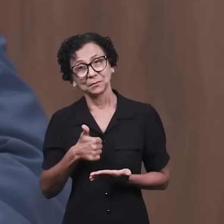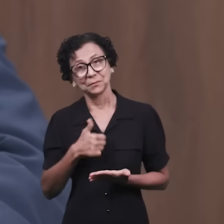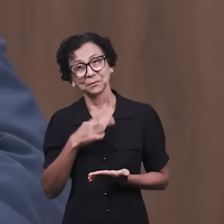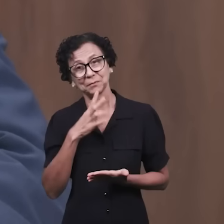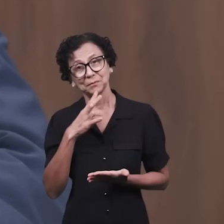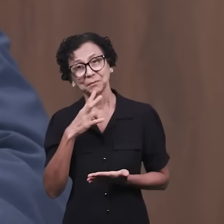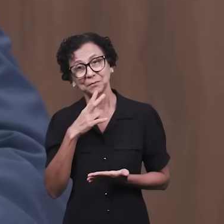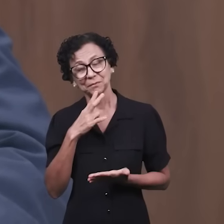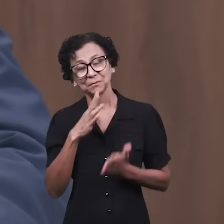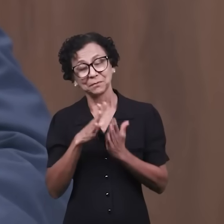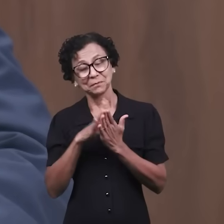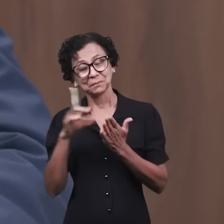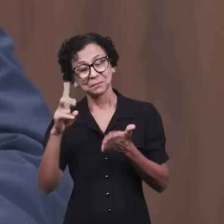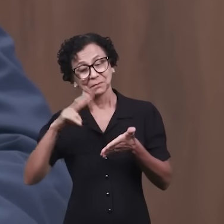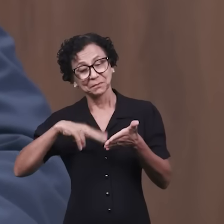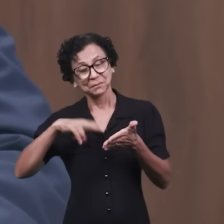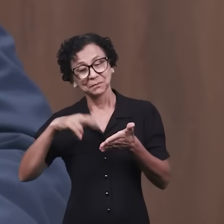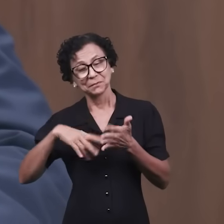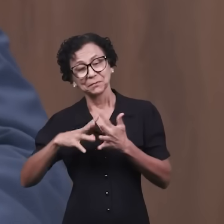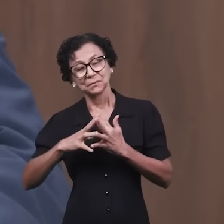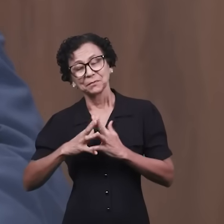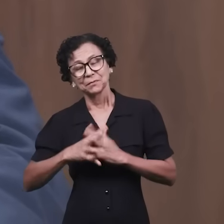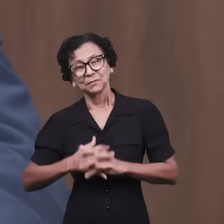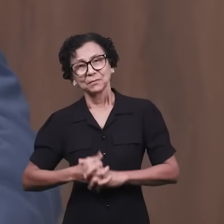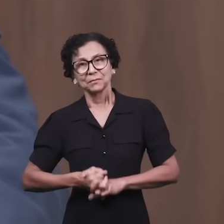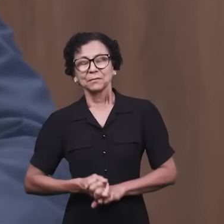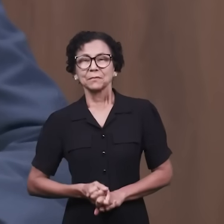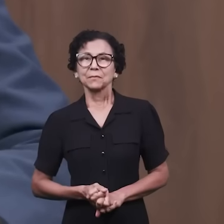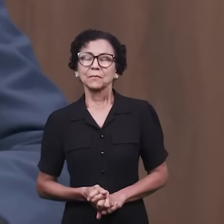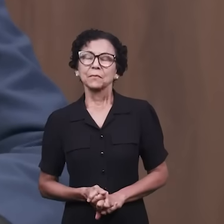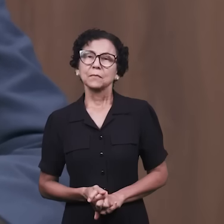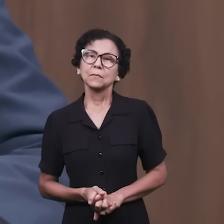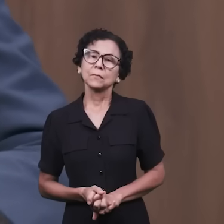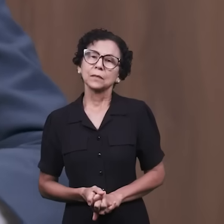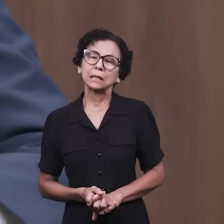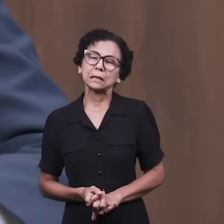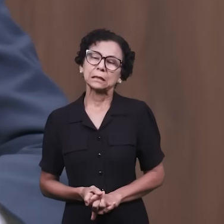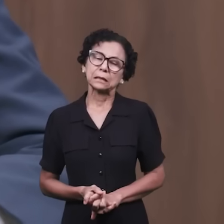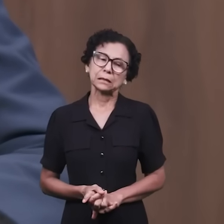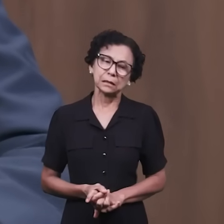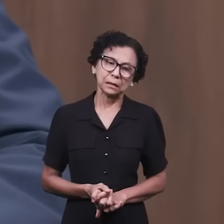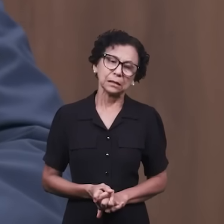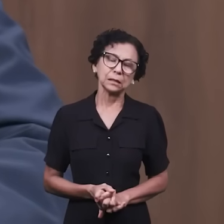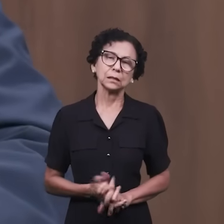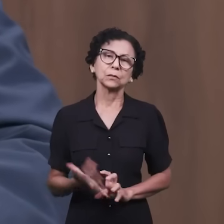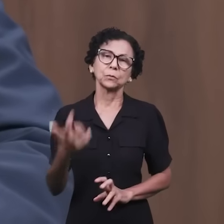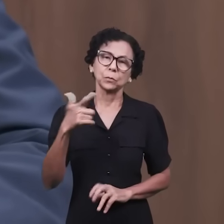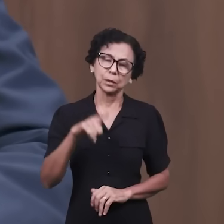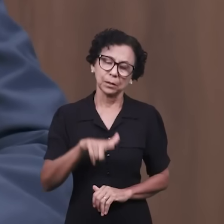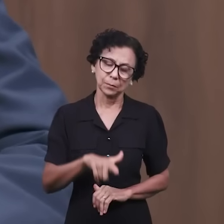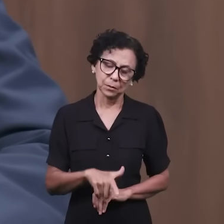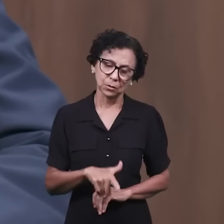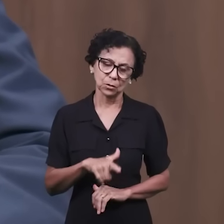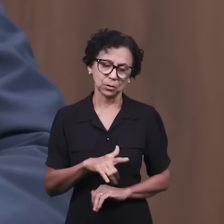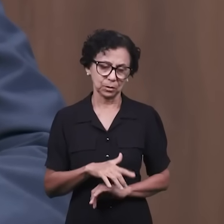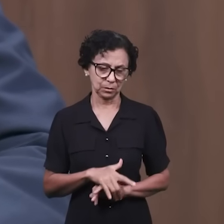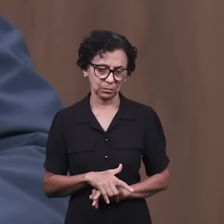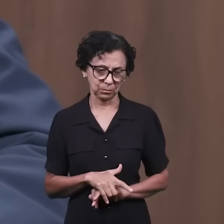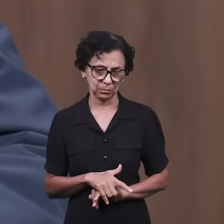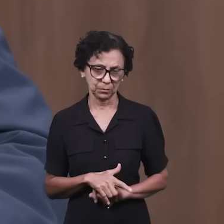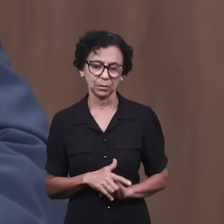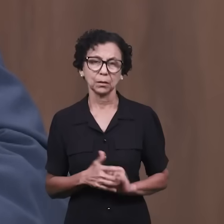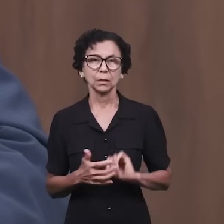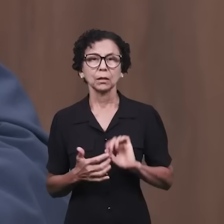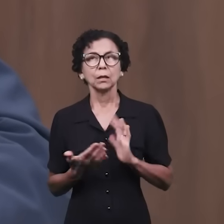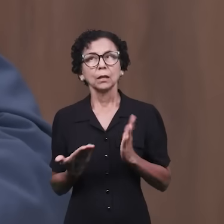da letra. Então, nós falamos aqui, nós temos repetido isso, mostrando por que que nós falamos de... Por que